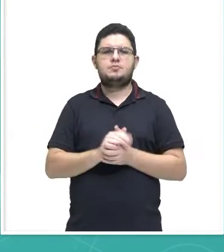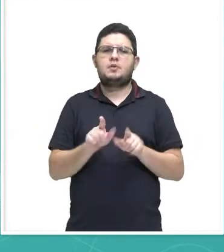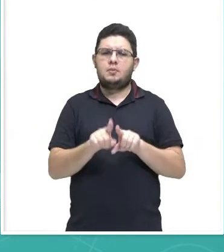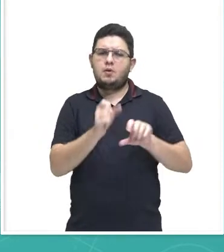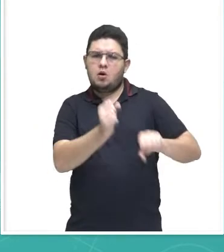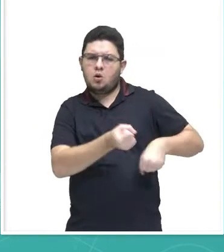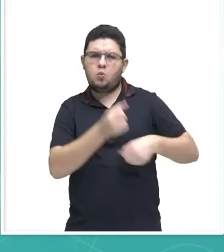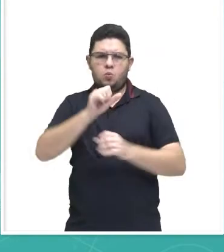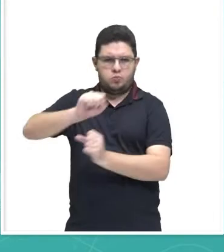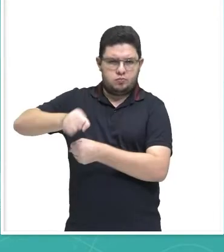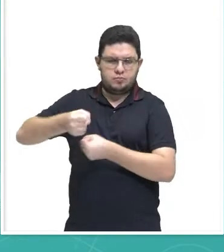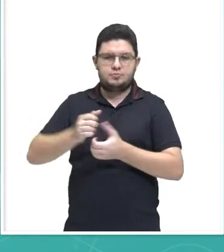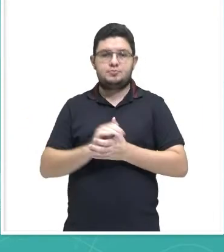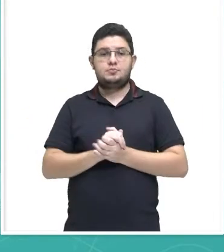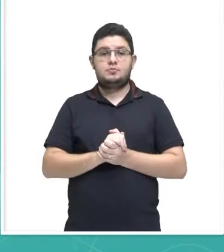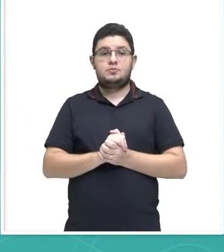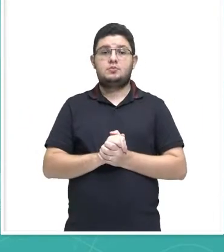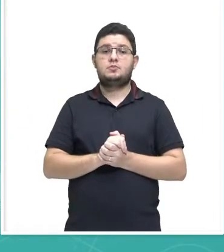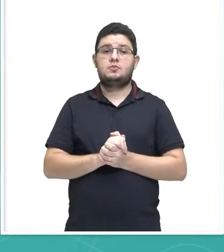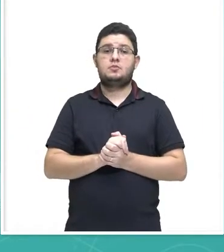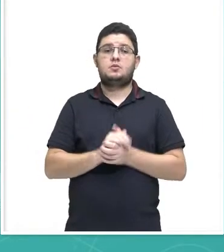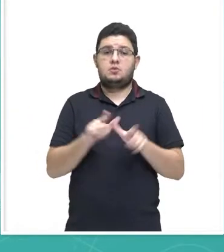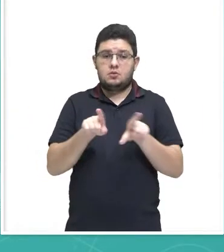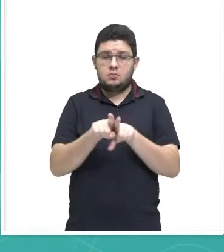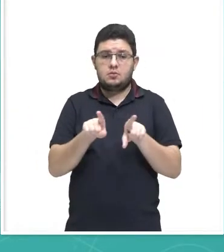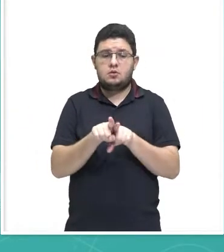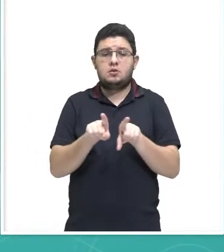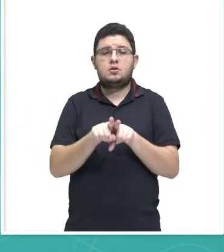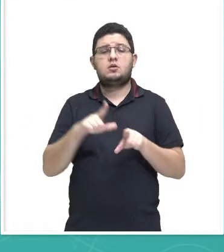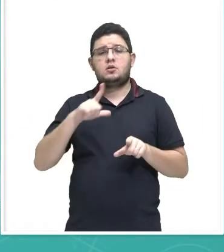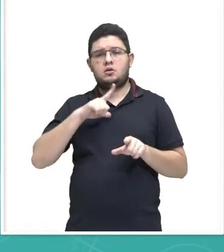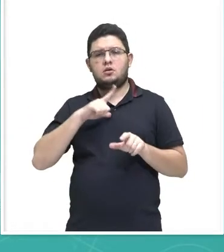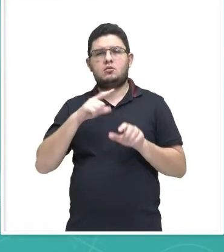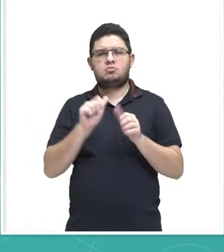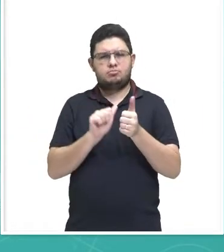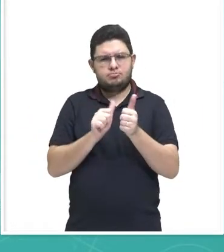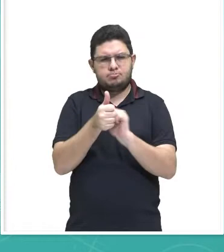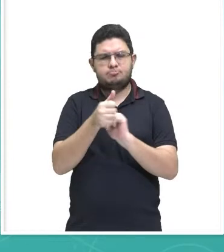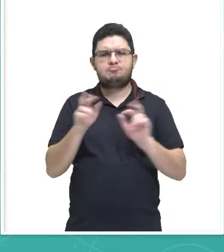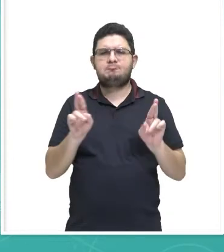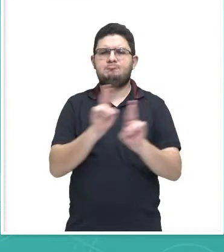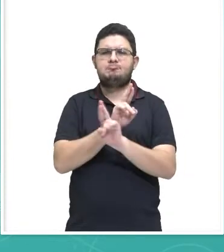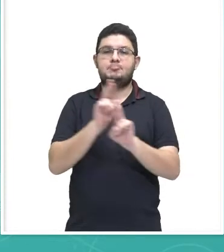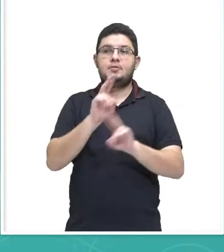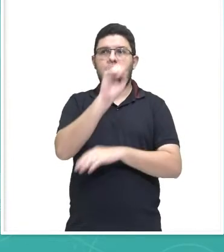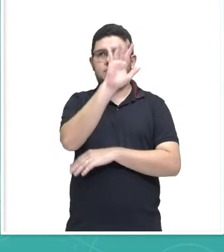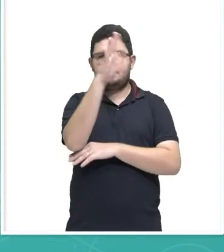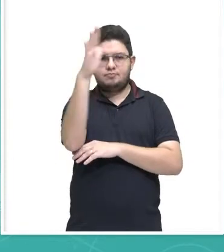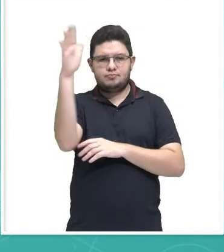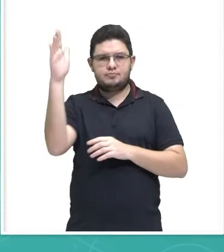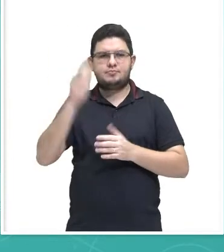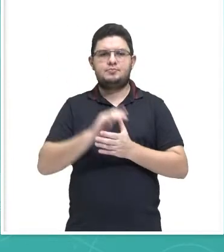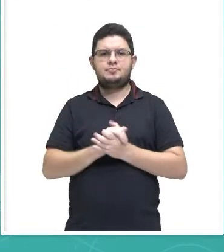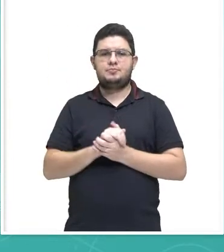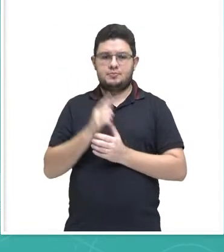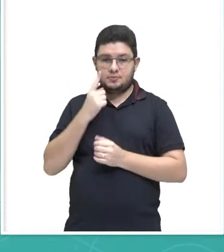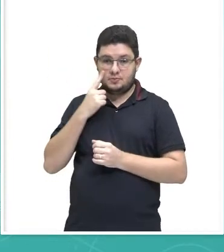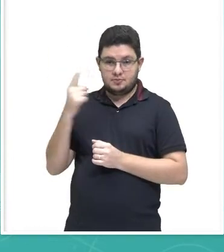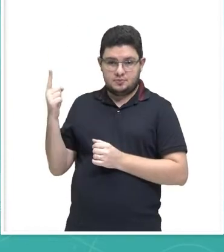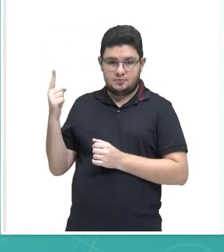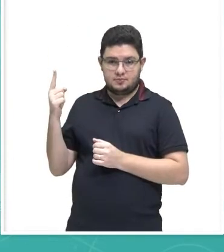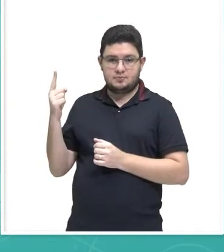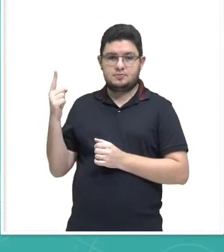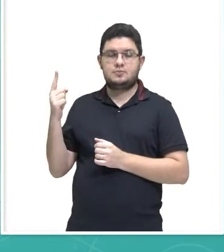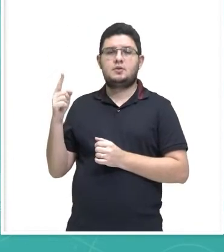também, certo? E nós temos aqueles que estão relacionados à natureza, né? Nós temos a corrida de